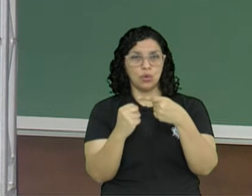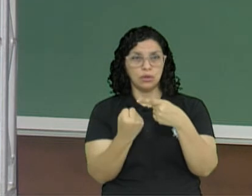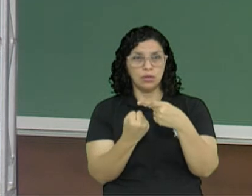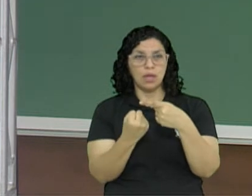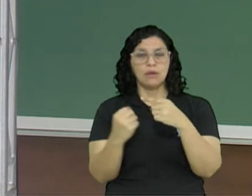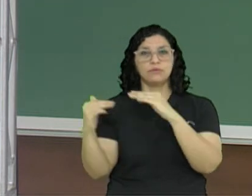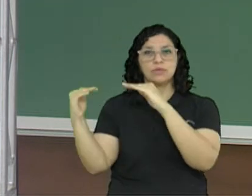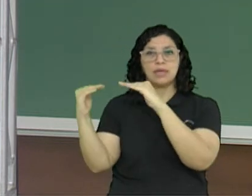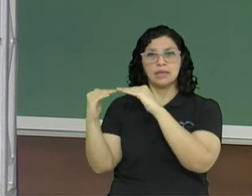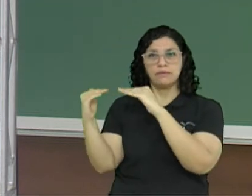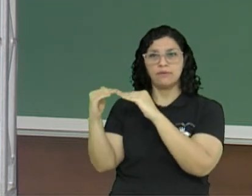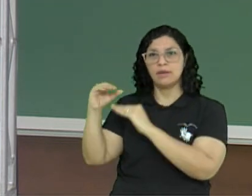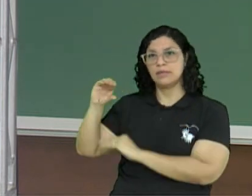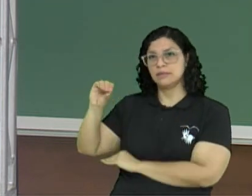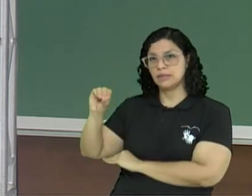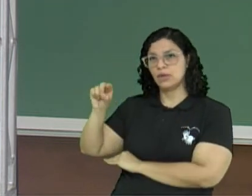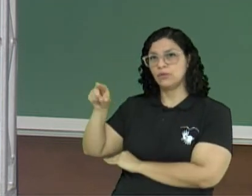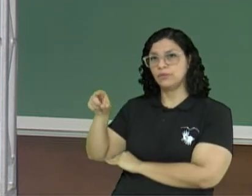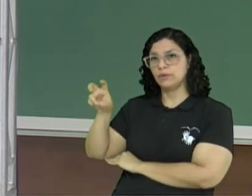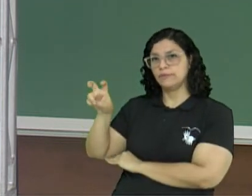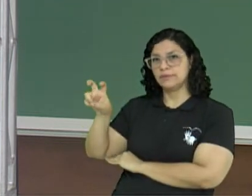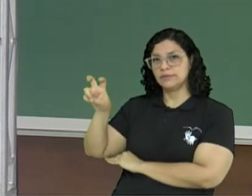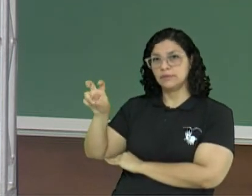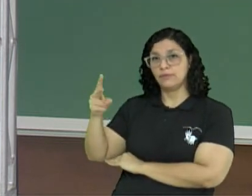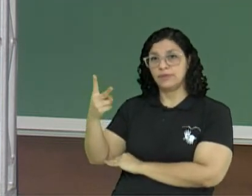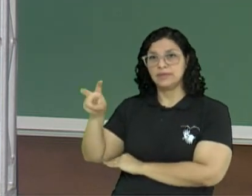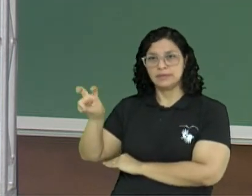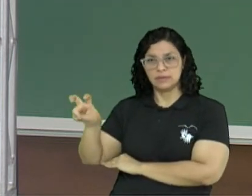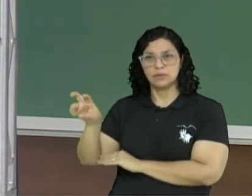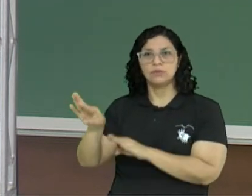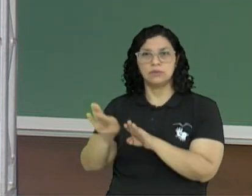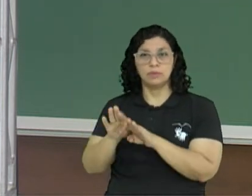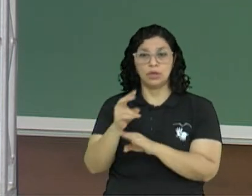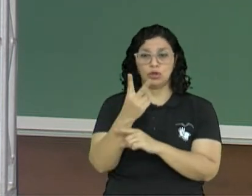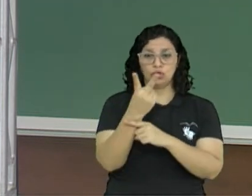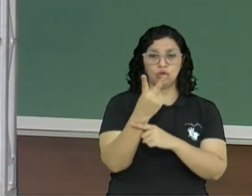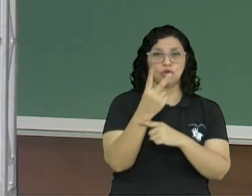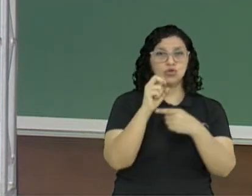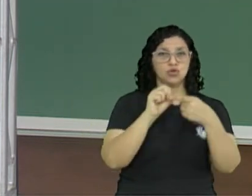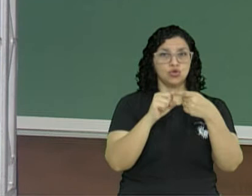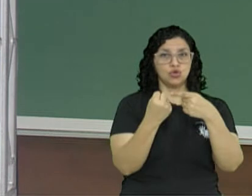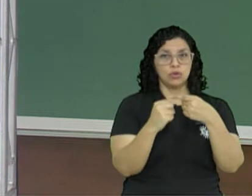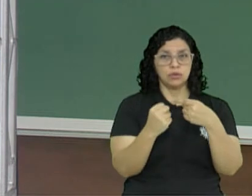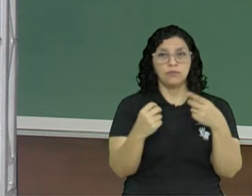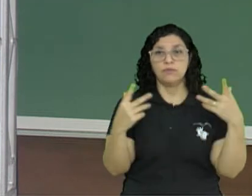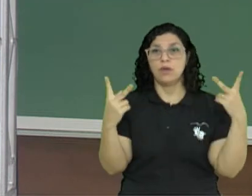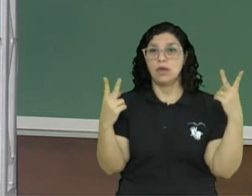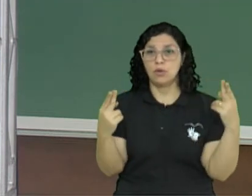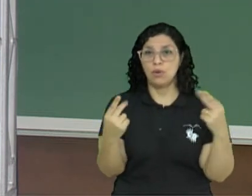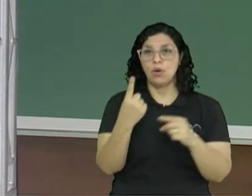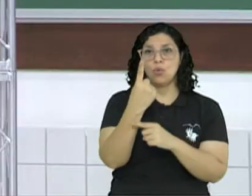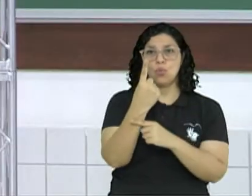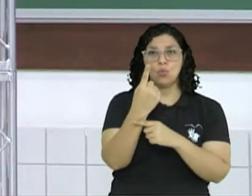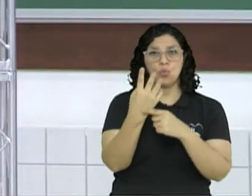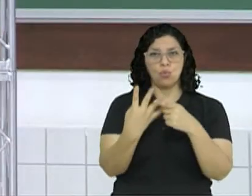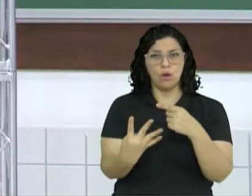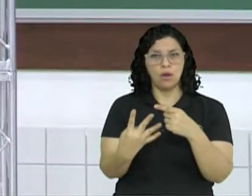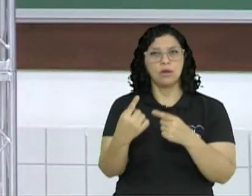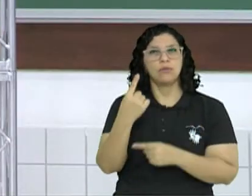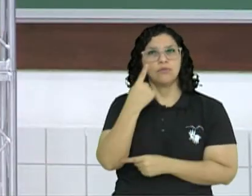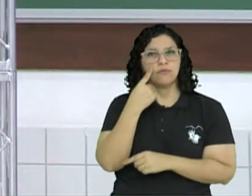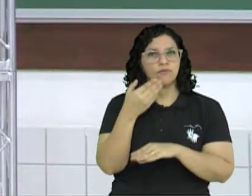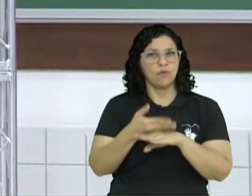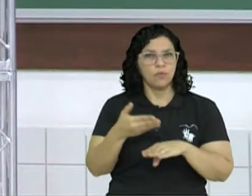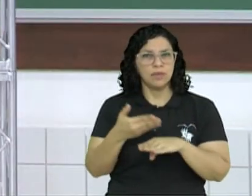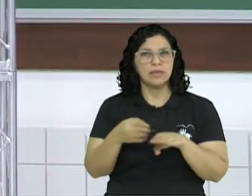não dá 25 centésimos? Então, 2 oitavos equivale ao mesmo que 1 quarto. Vamos começar a